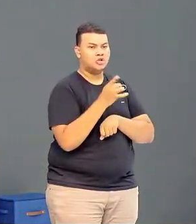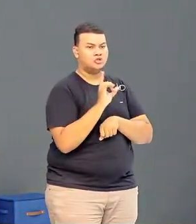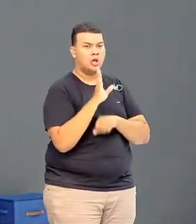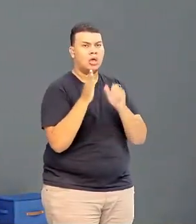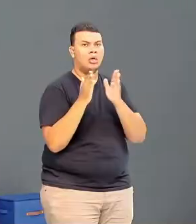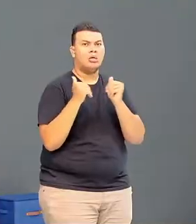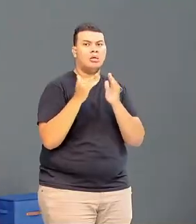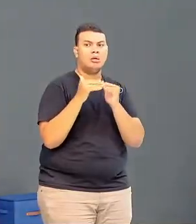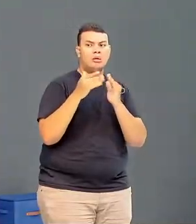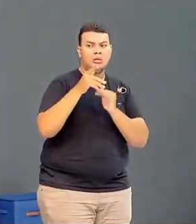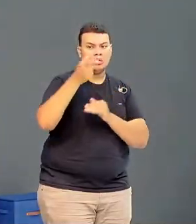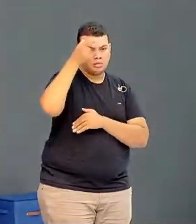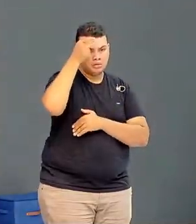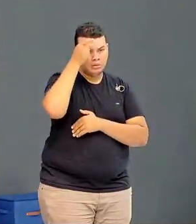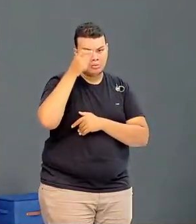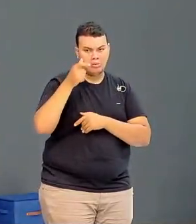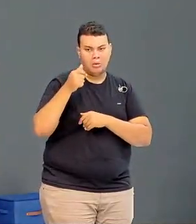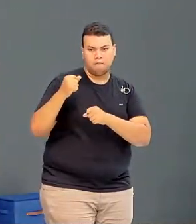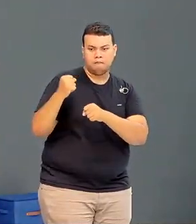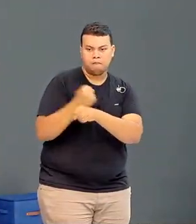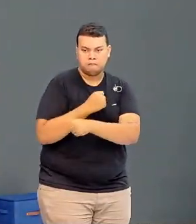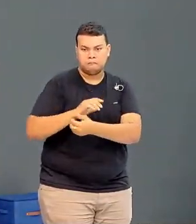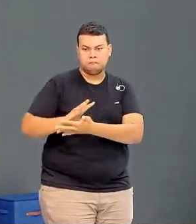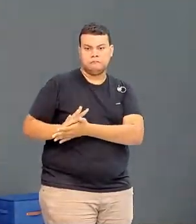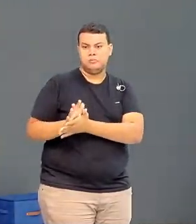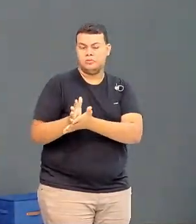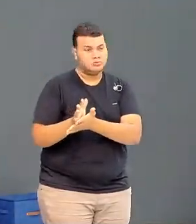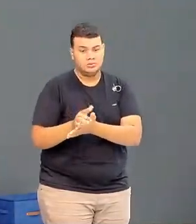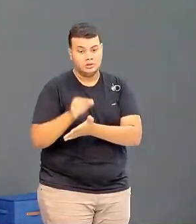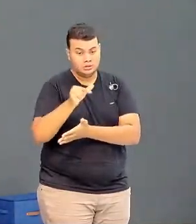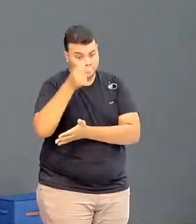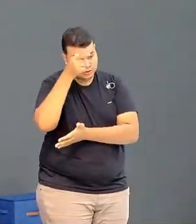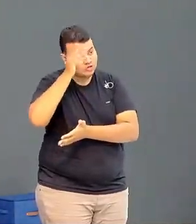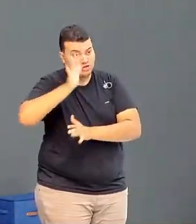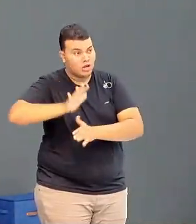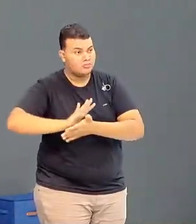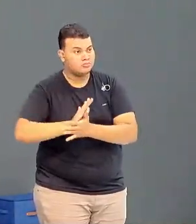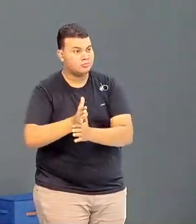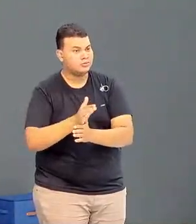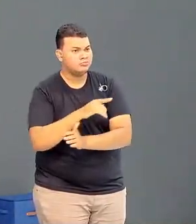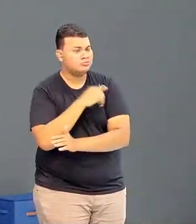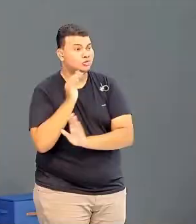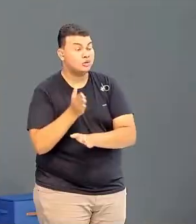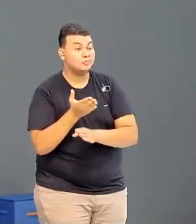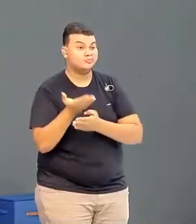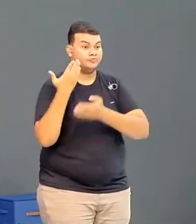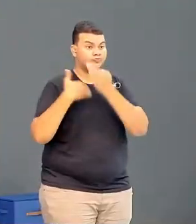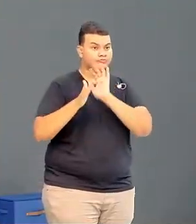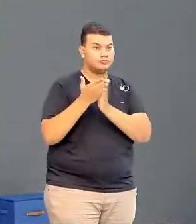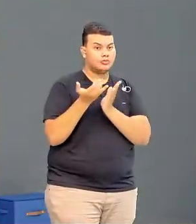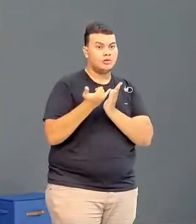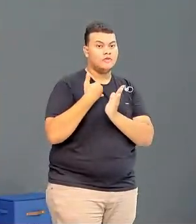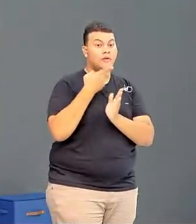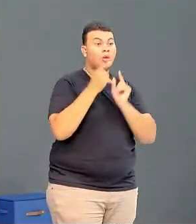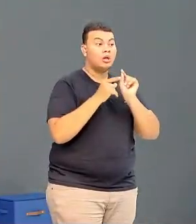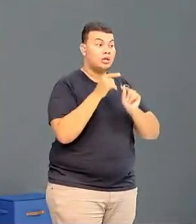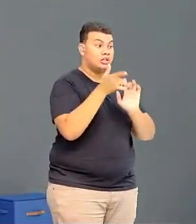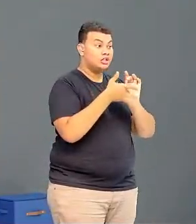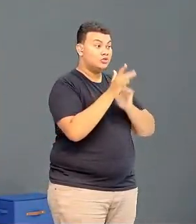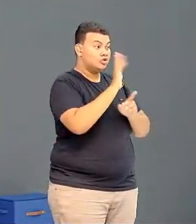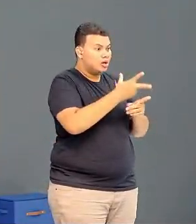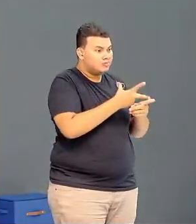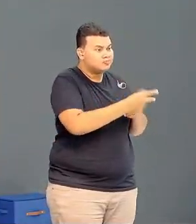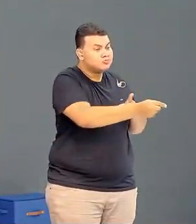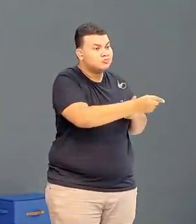que o maligno seja destruído, aniquilado. Ele já foi. A palavra do Senhor diz que na cruz do Calvário Jesus já o